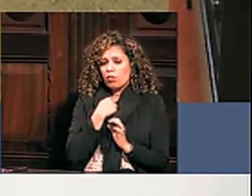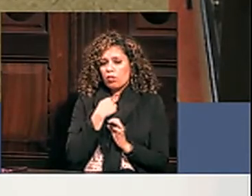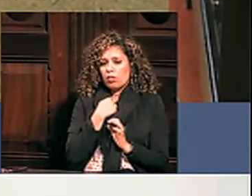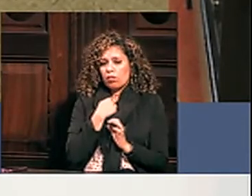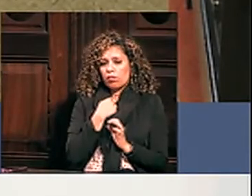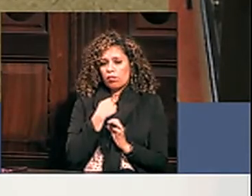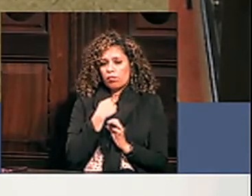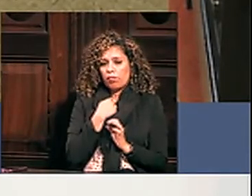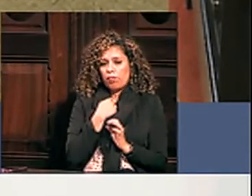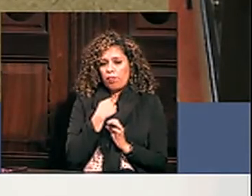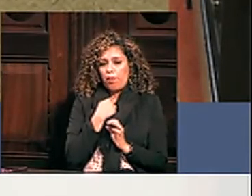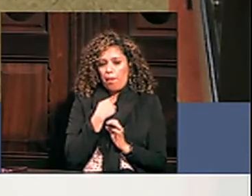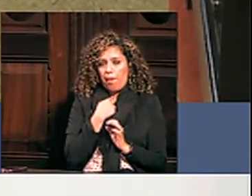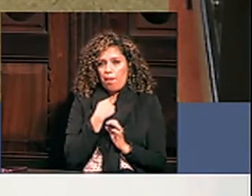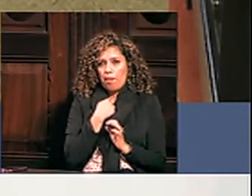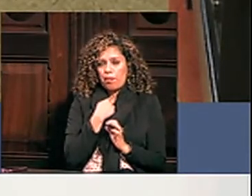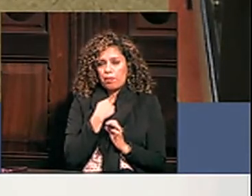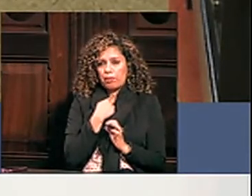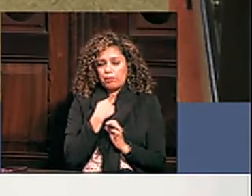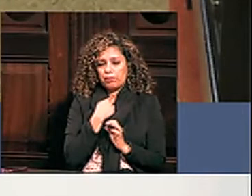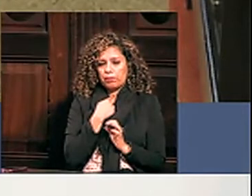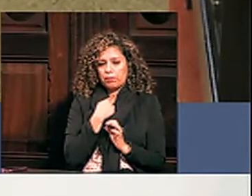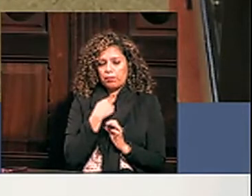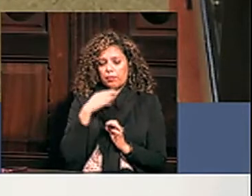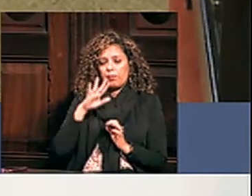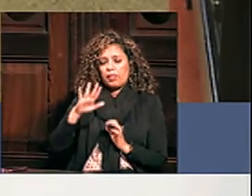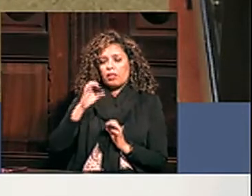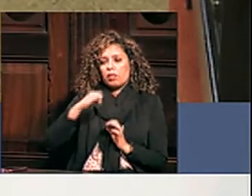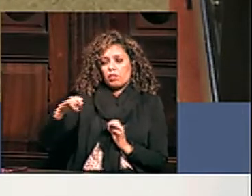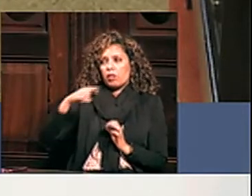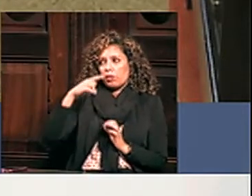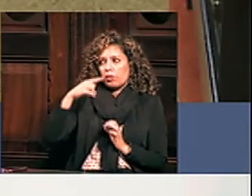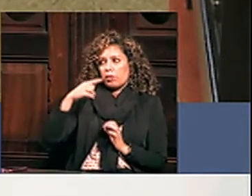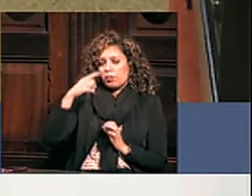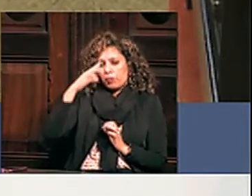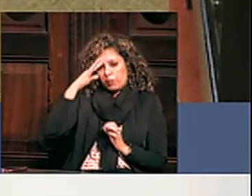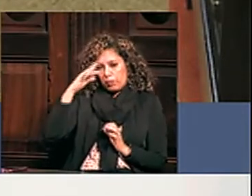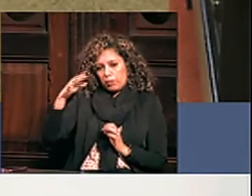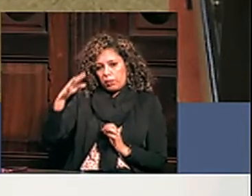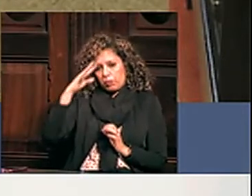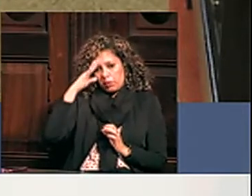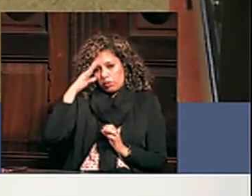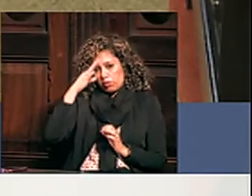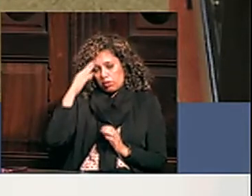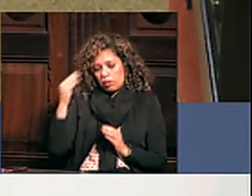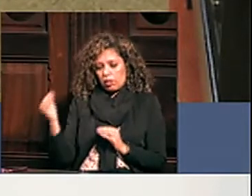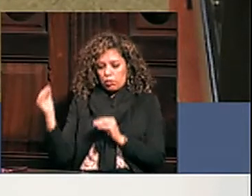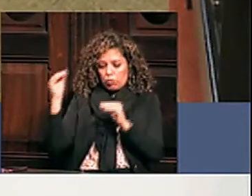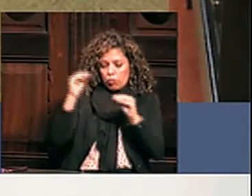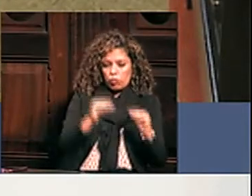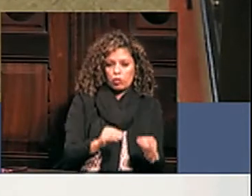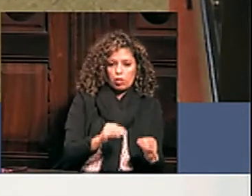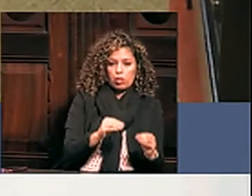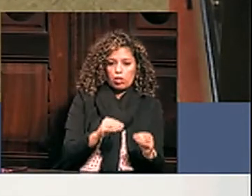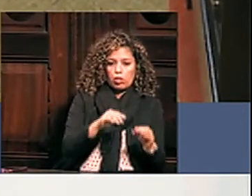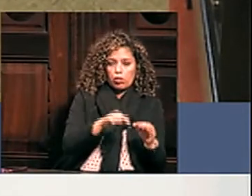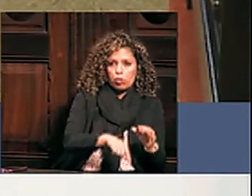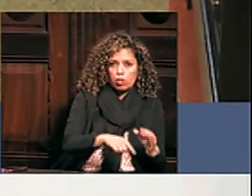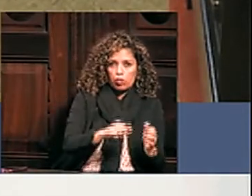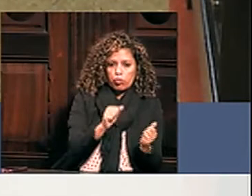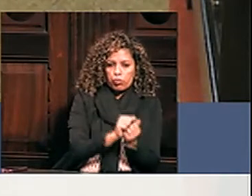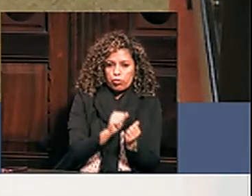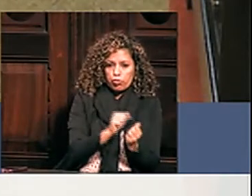engarrafado, não é na alíquota do gás, o produto engarrafado, na cesta básica. E na cesta